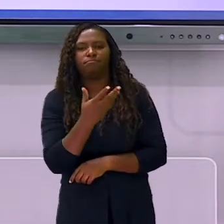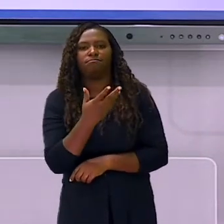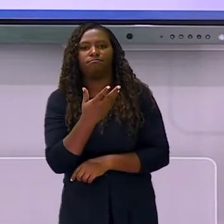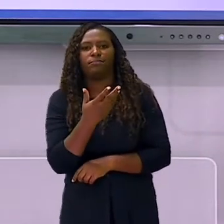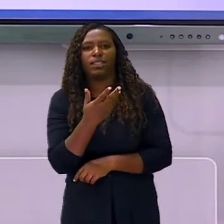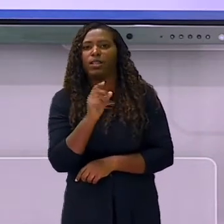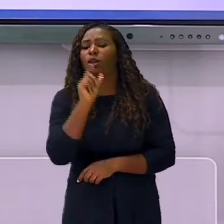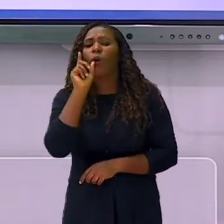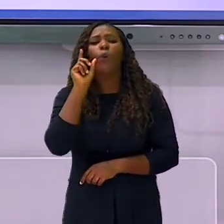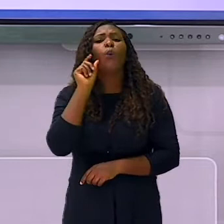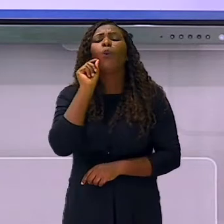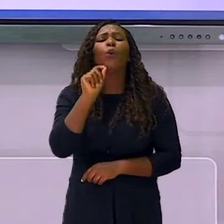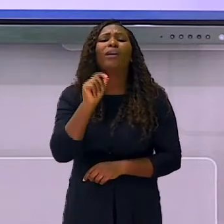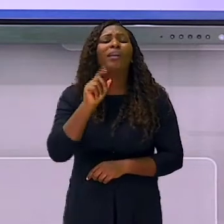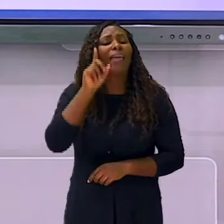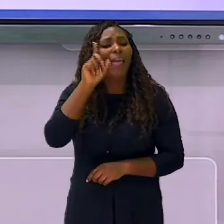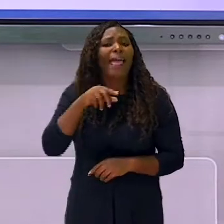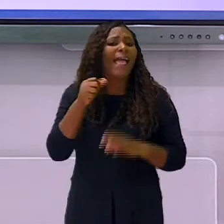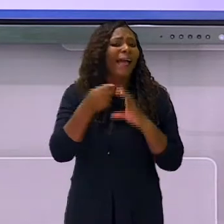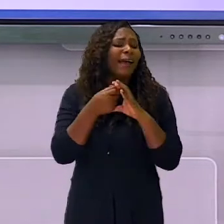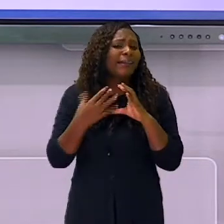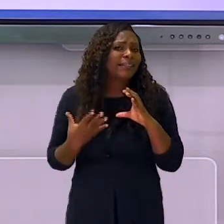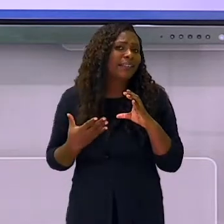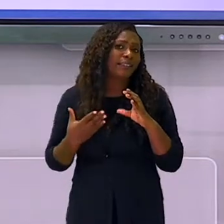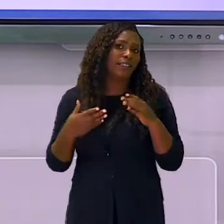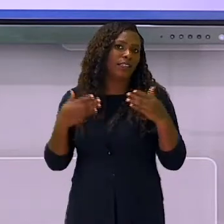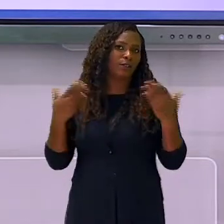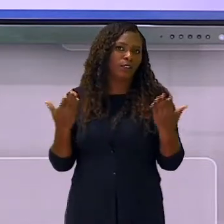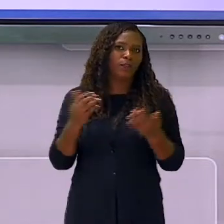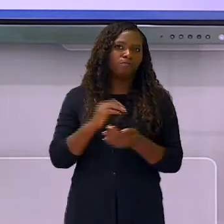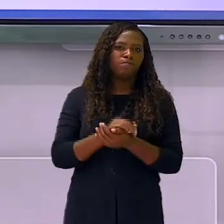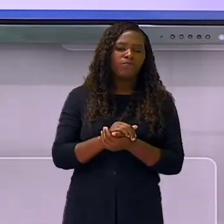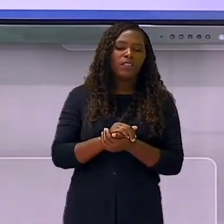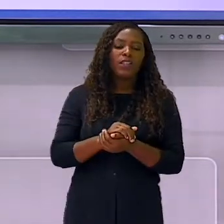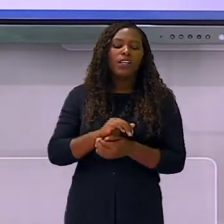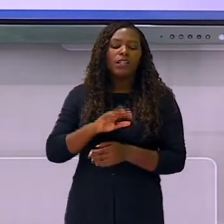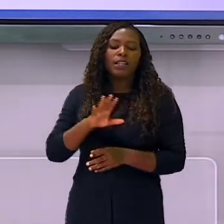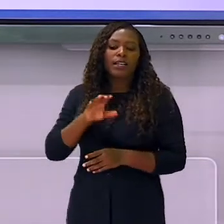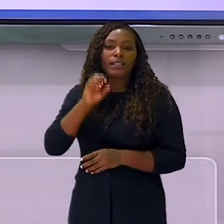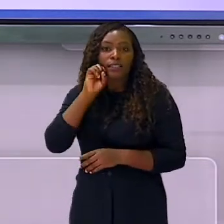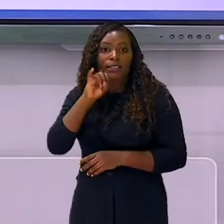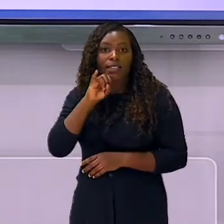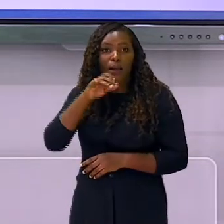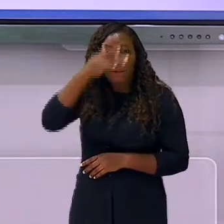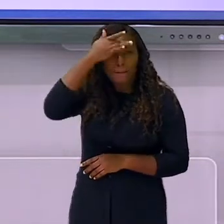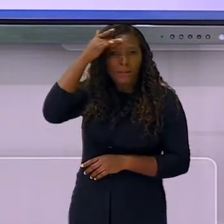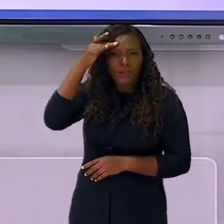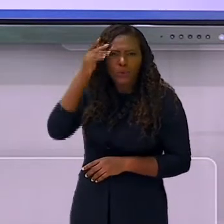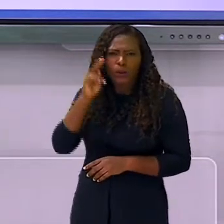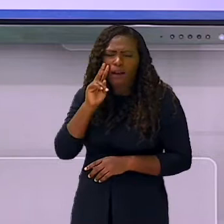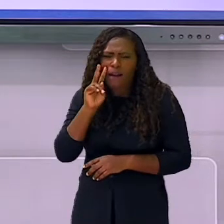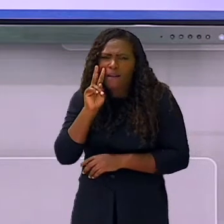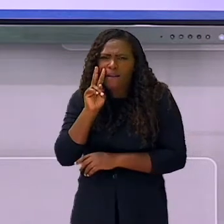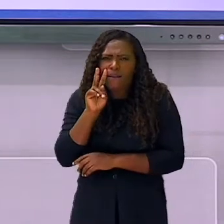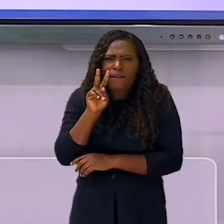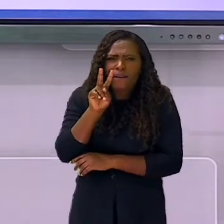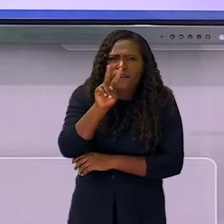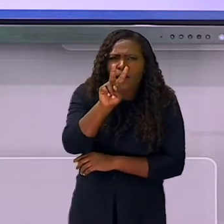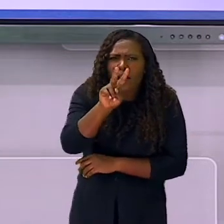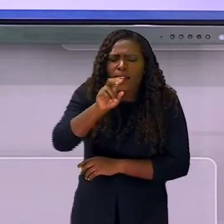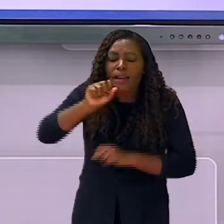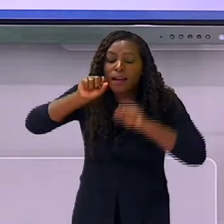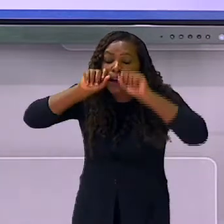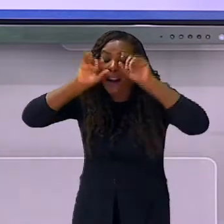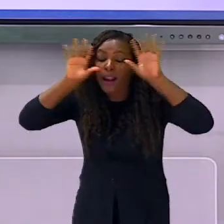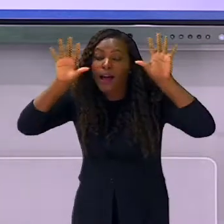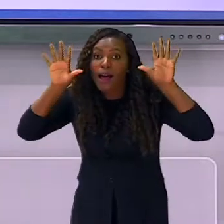é o quanto de acuidade visual que ela possui quanto ao seu campo de visão, ou seja, o quanto